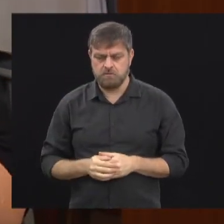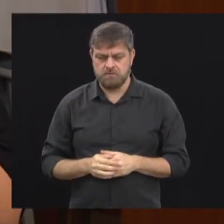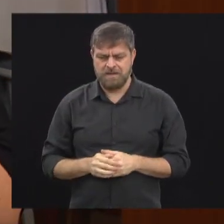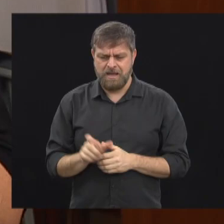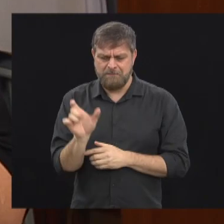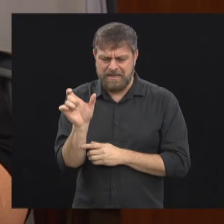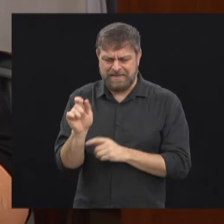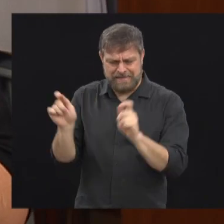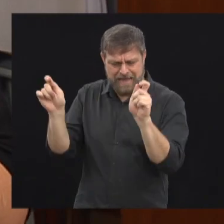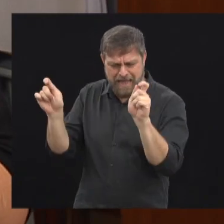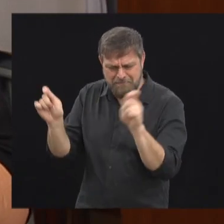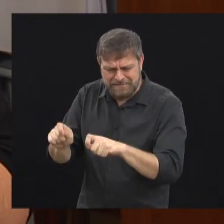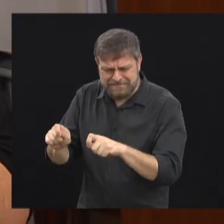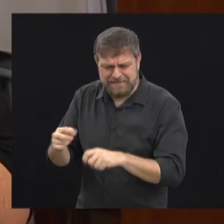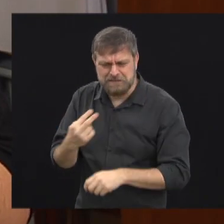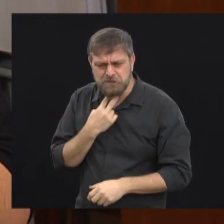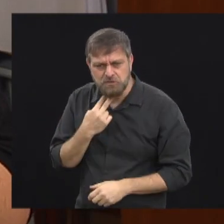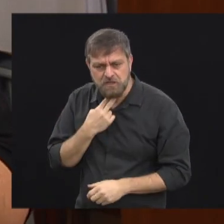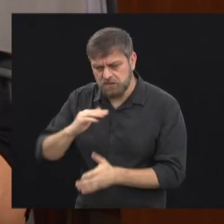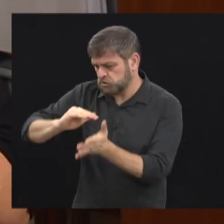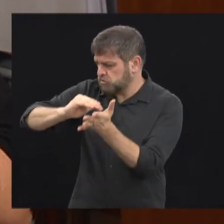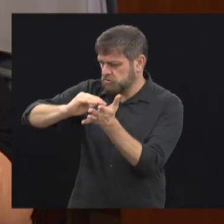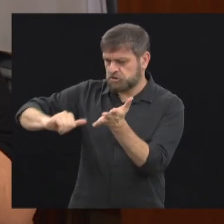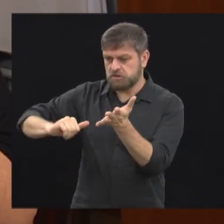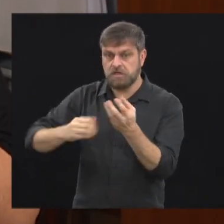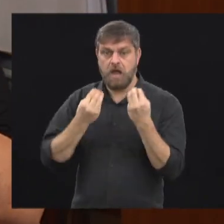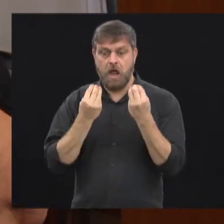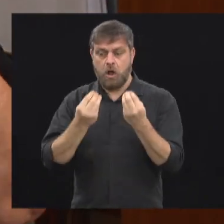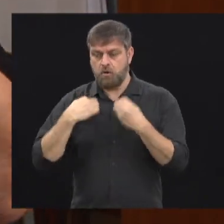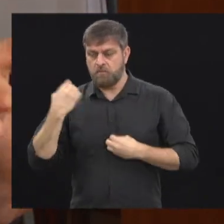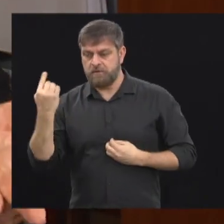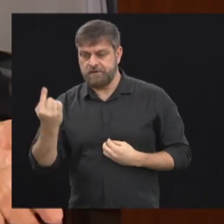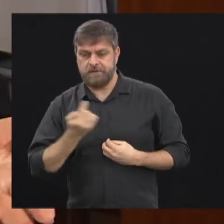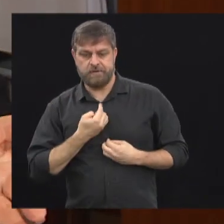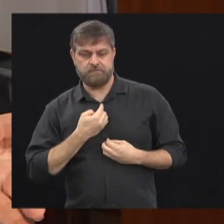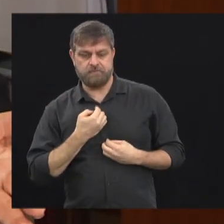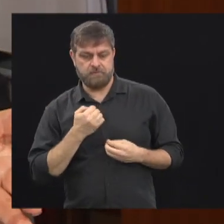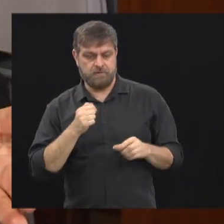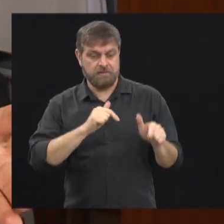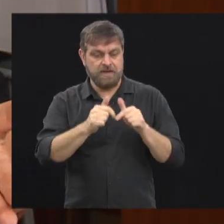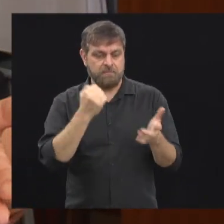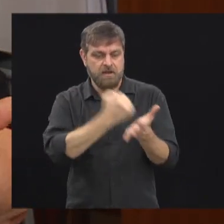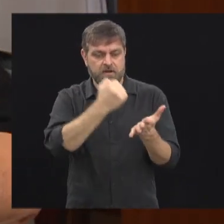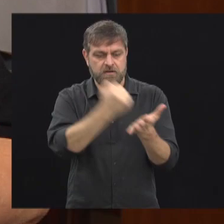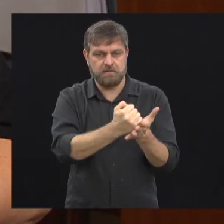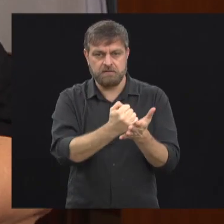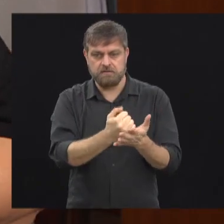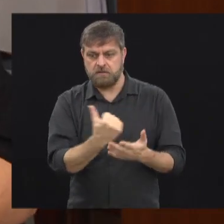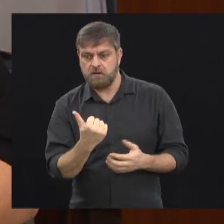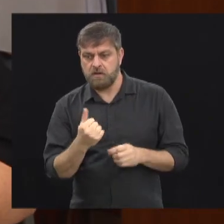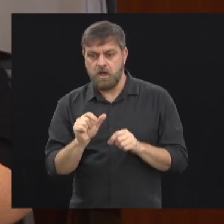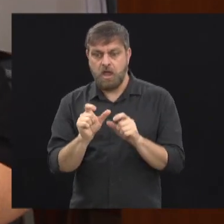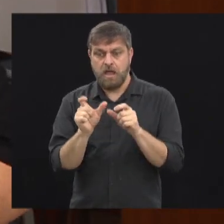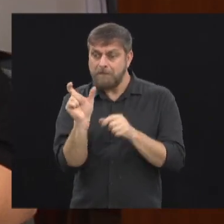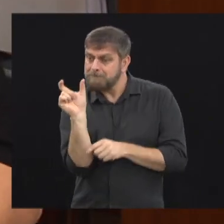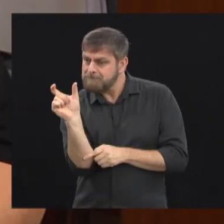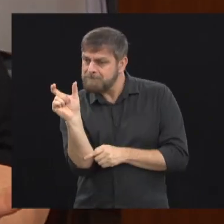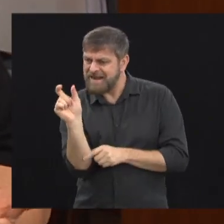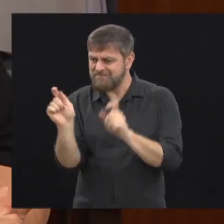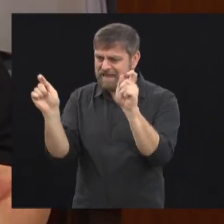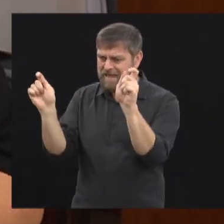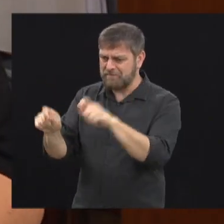tirou esse incapacitado, porque como que eu falo de inclusão no mercado e eu chamo a pessoa